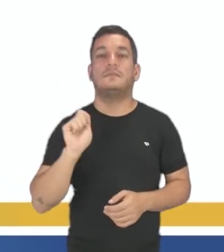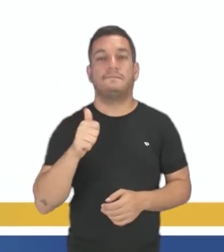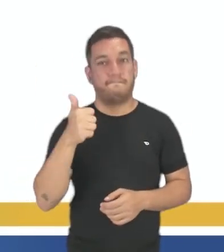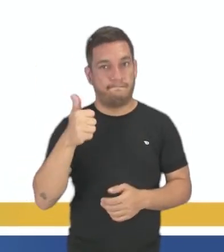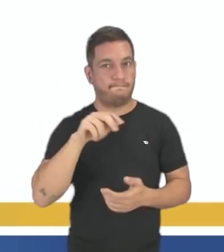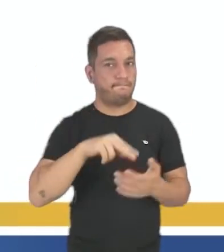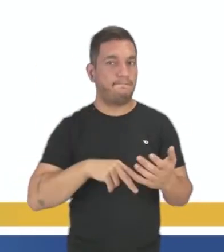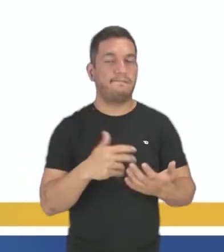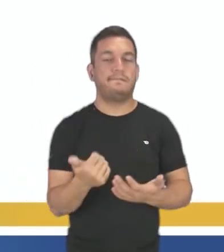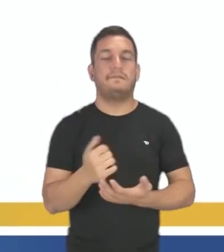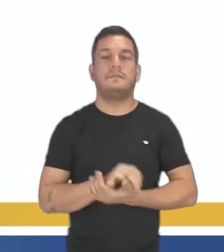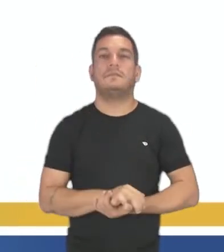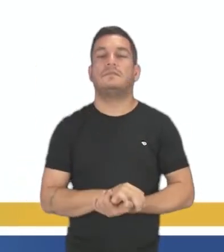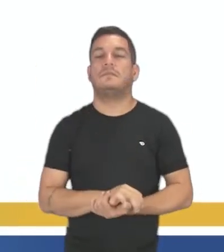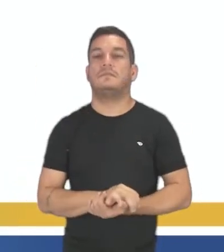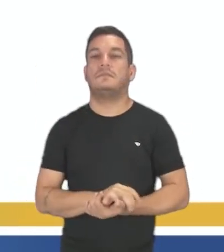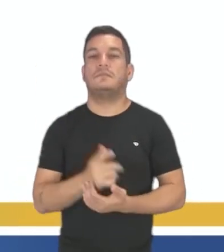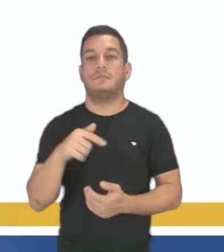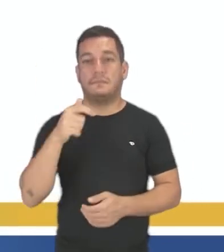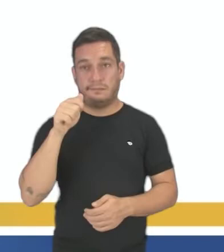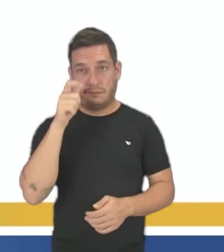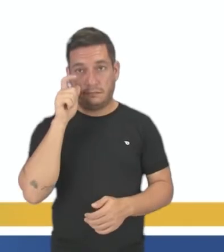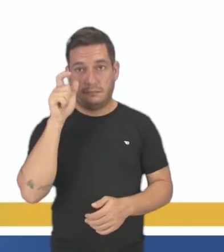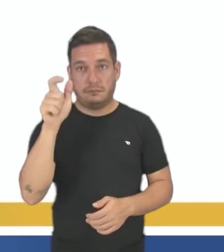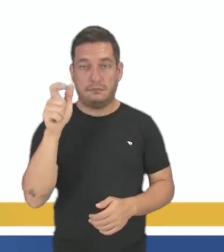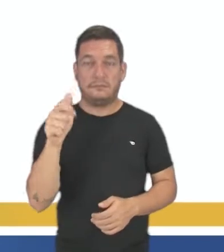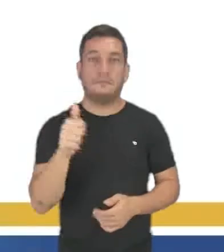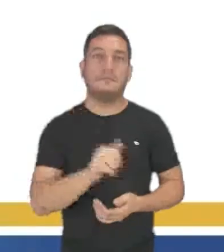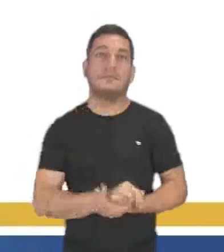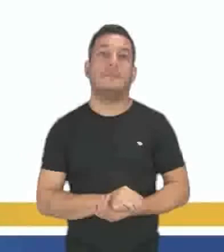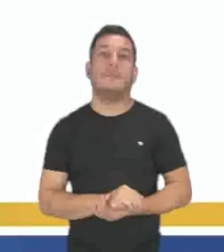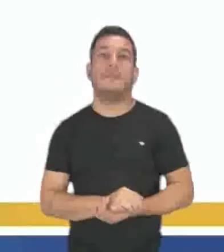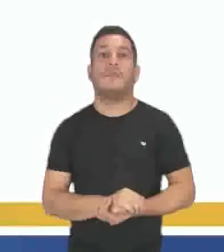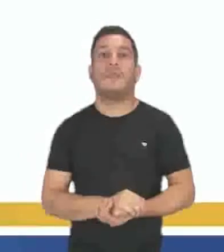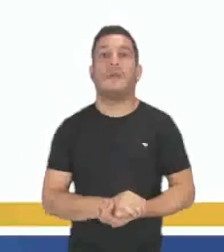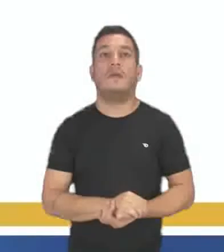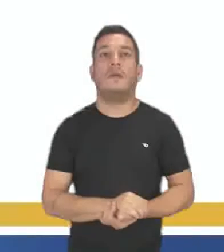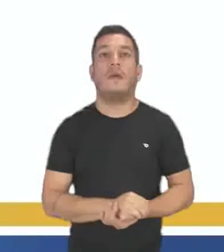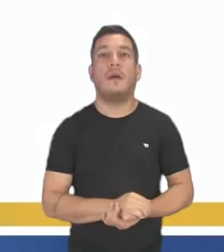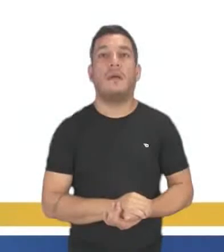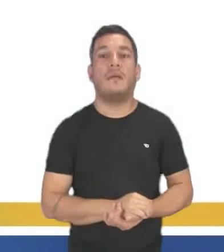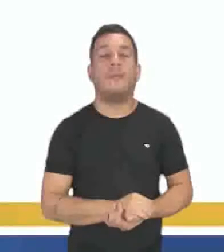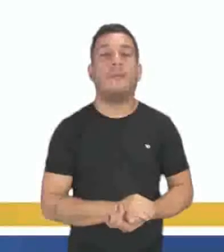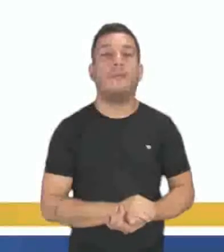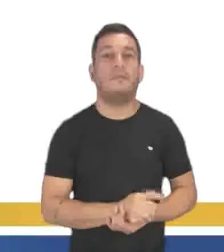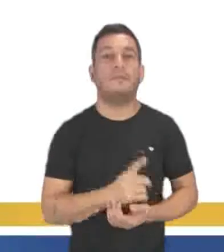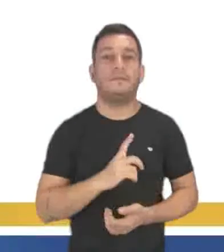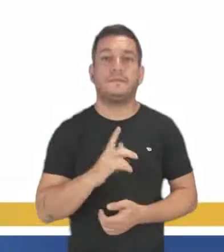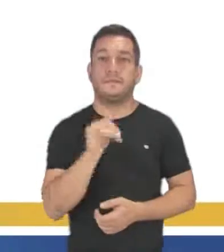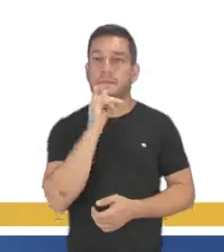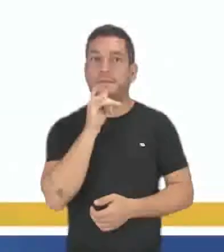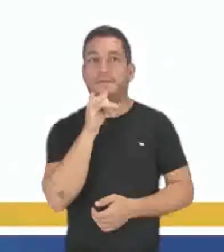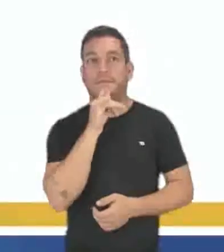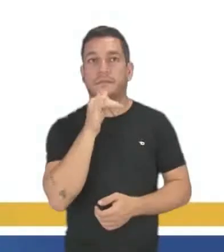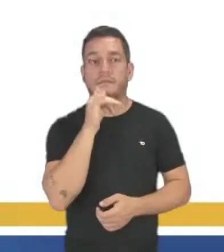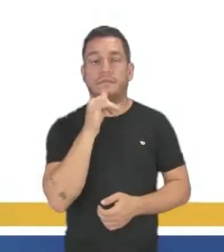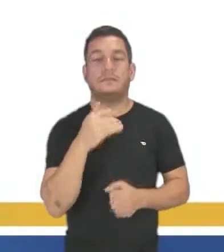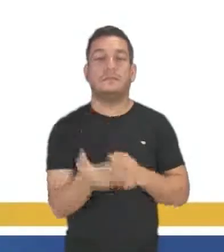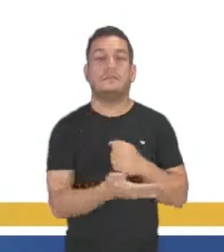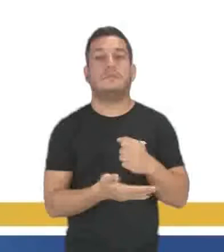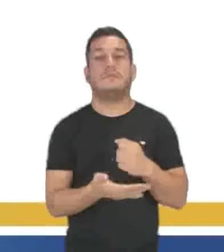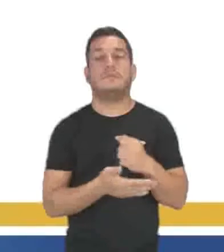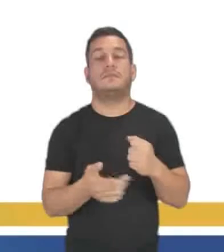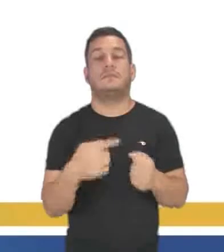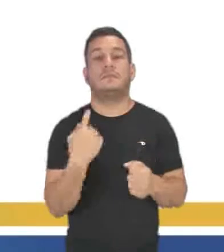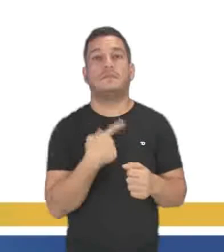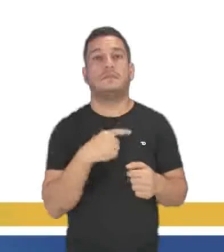ser lido. Então, prestem bem atenção nisso aí. Aqui nós temos um exemplo, que a partir desse